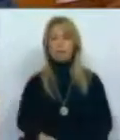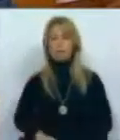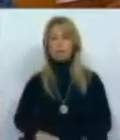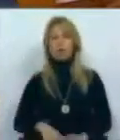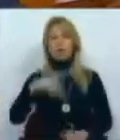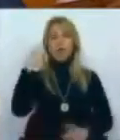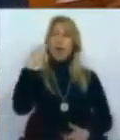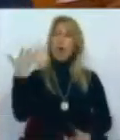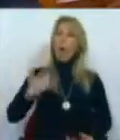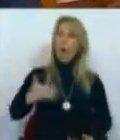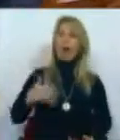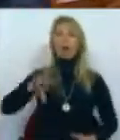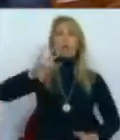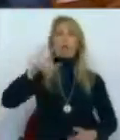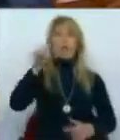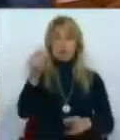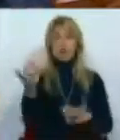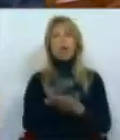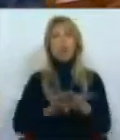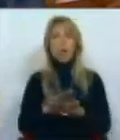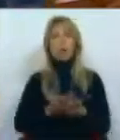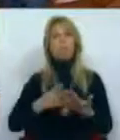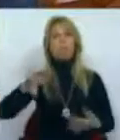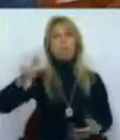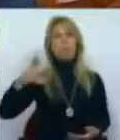do país e à economia do país.